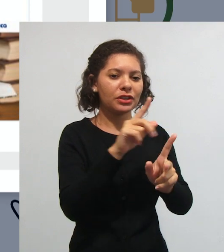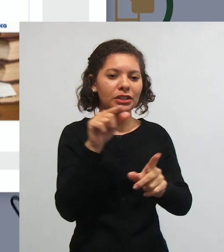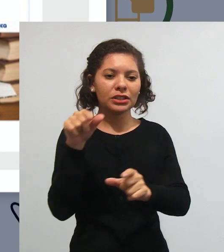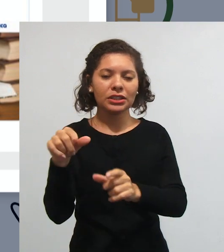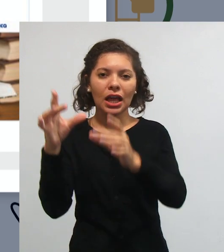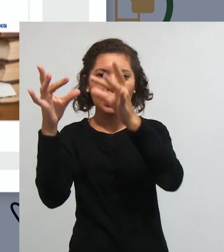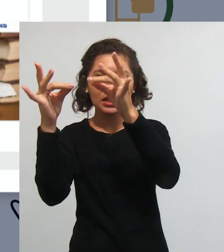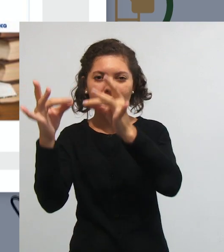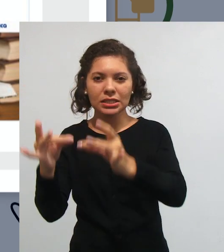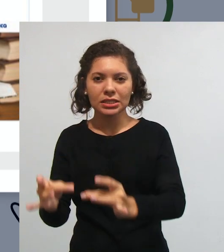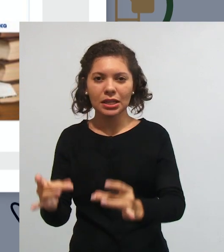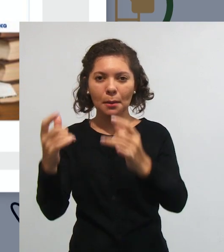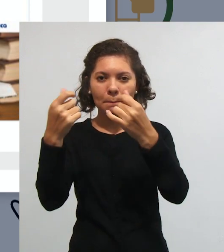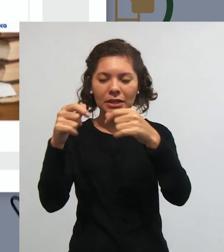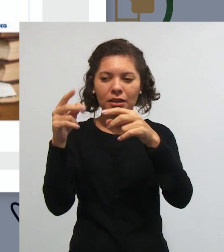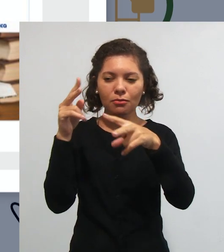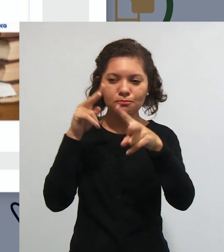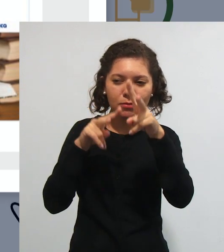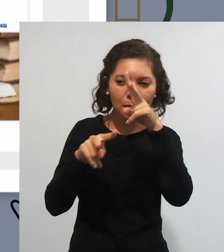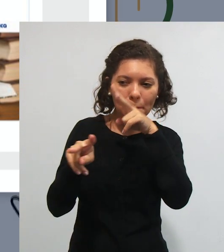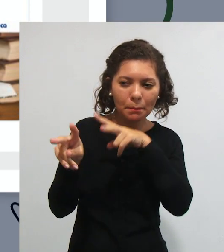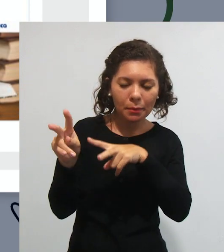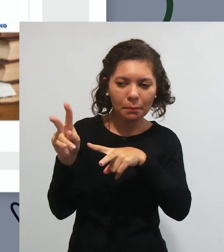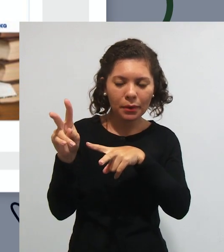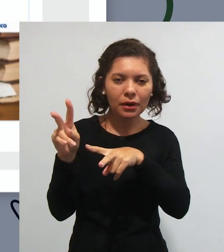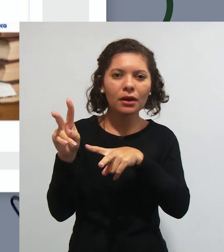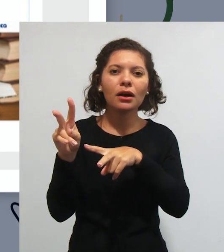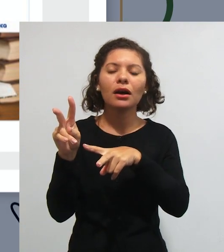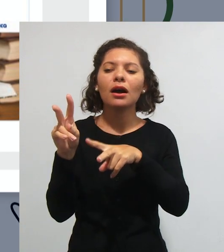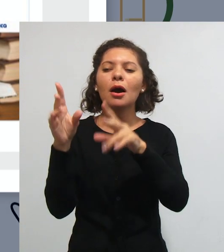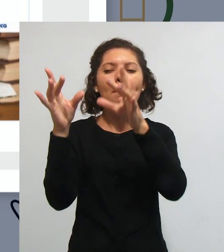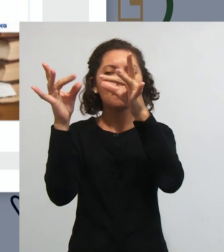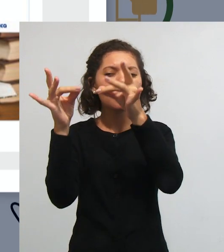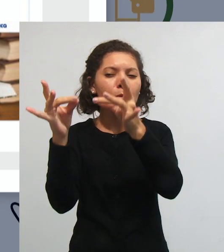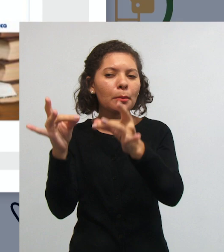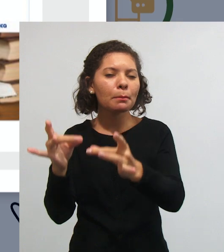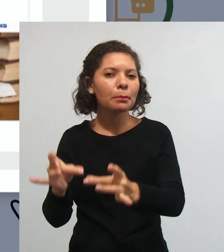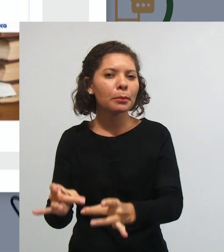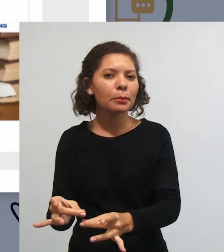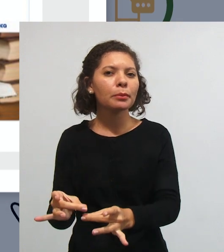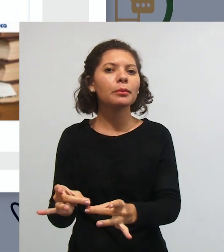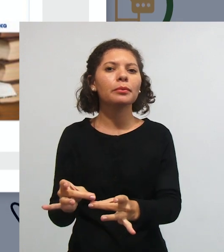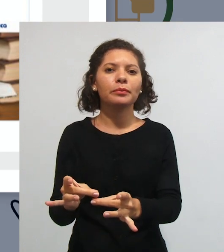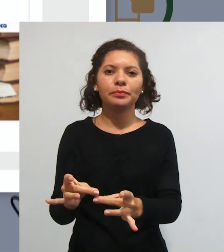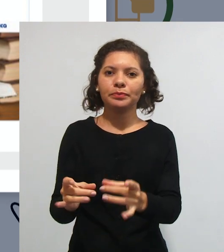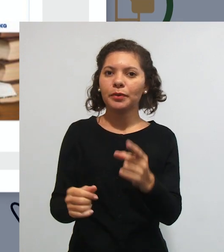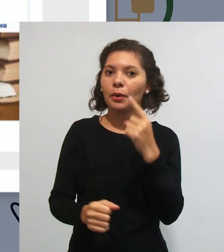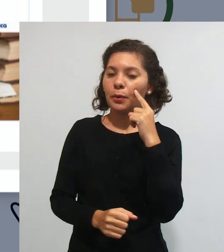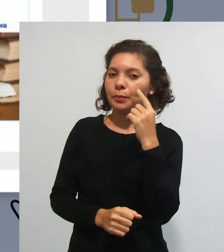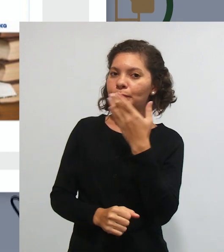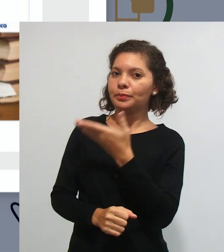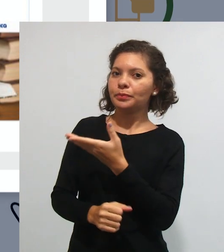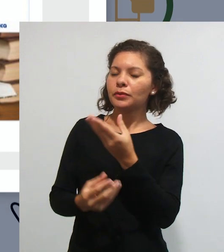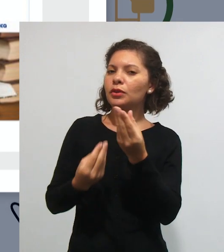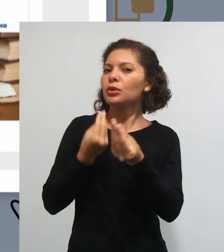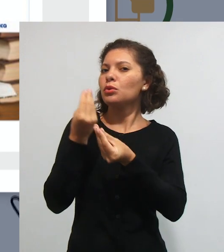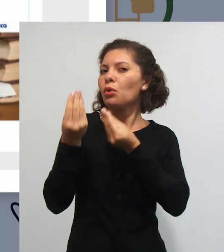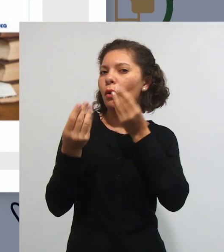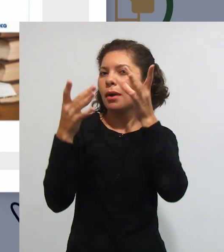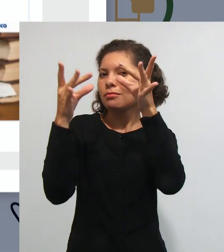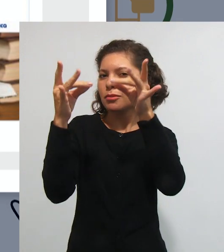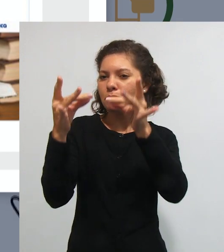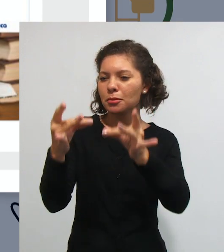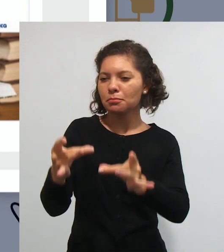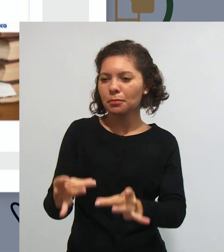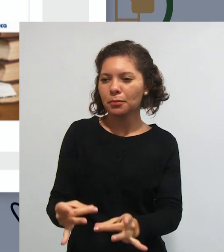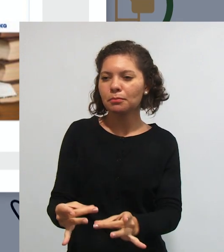para descrever, entendeu? Para expressar, olha só, é expressa pela descrição e